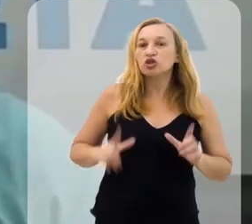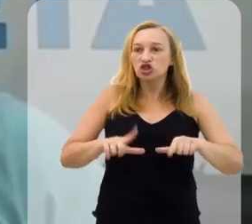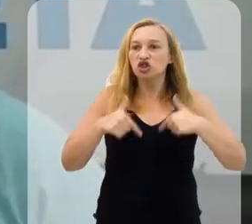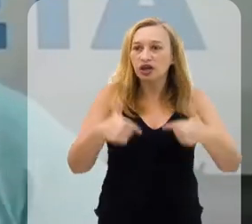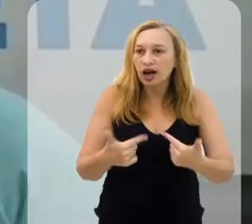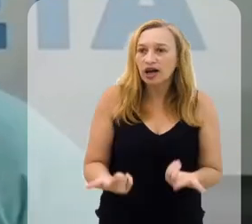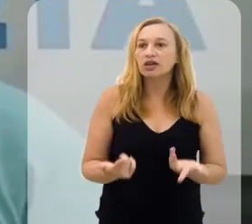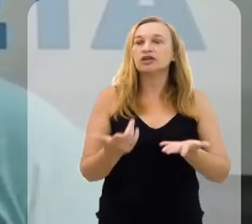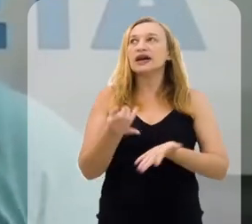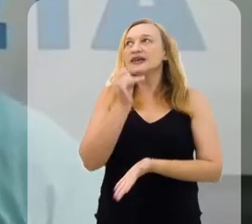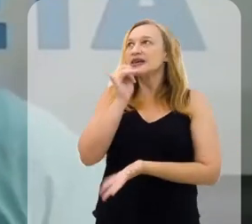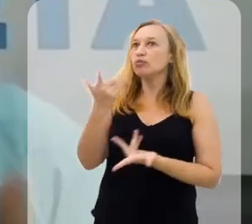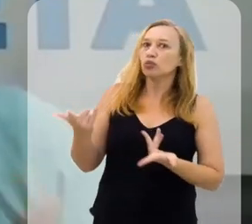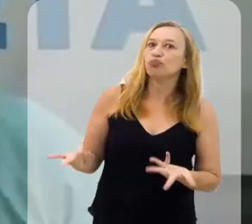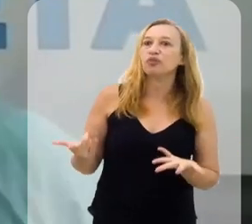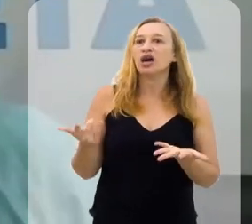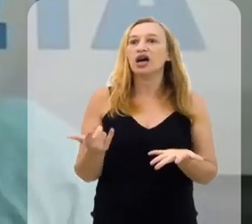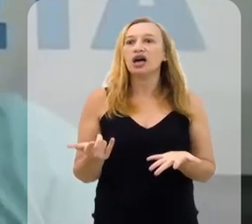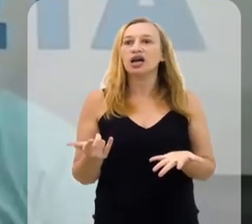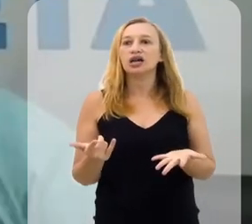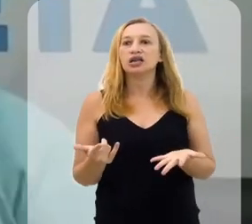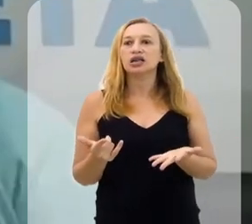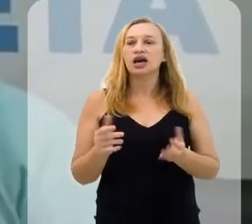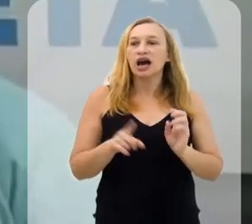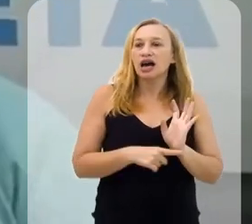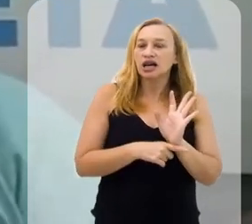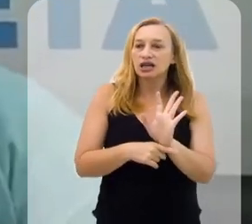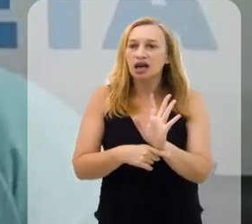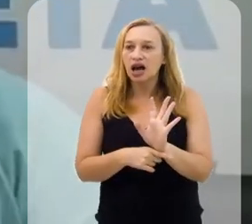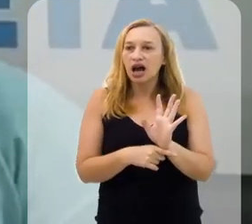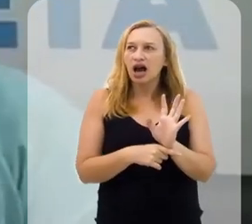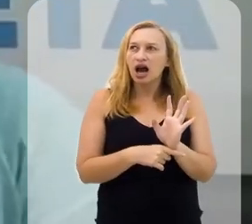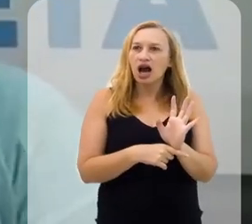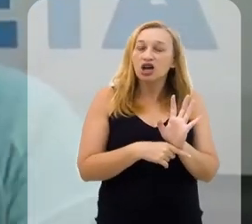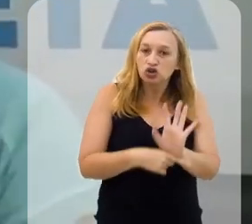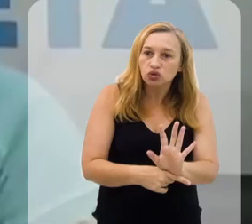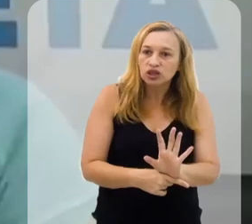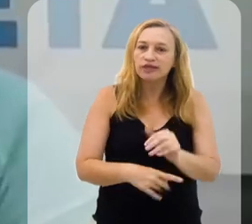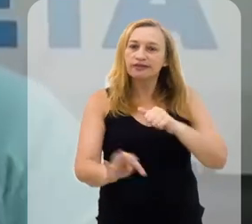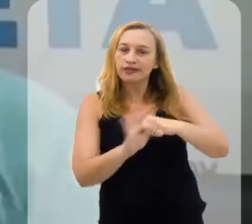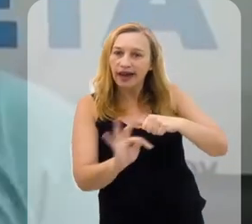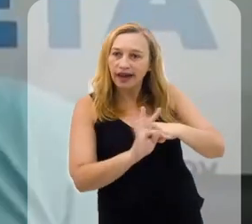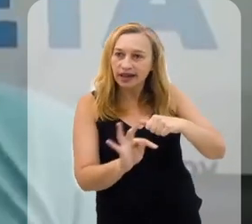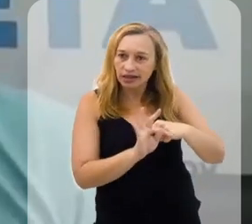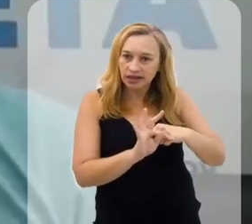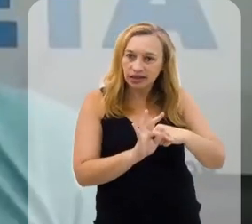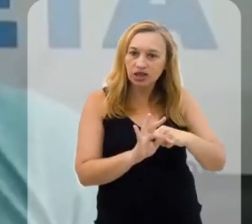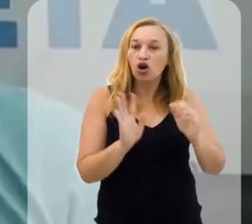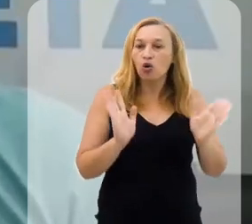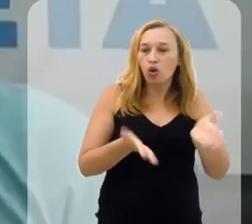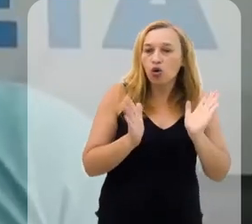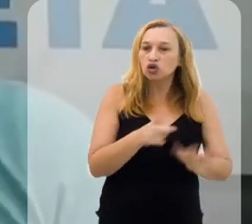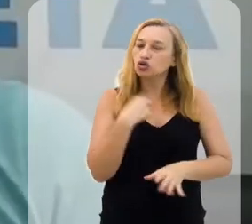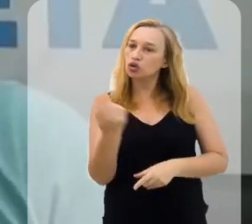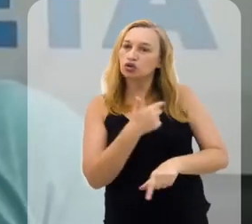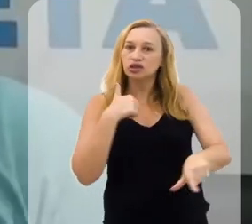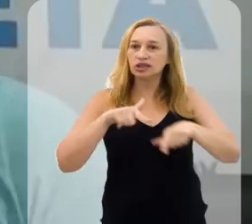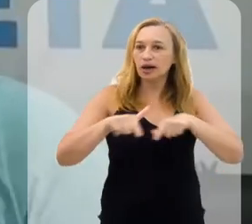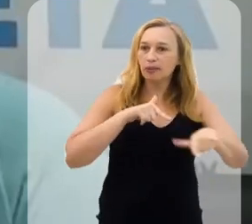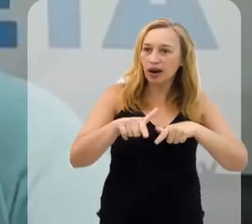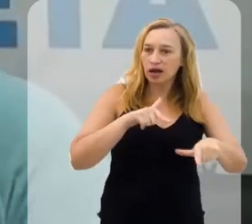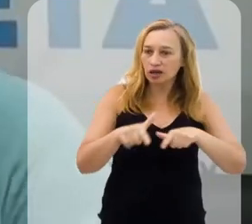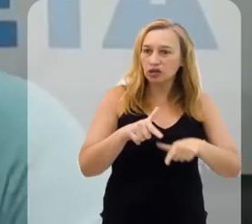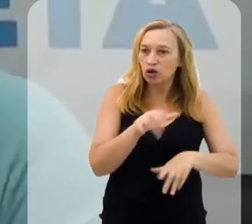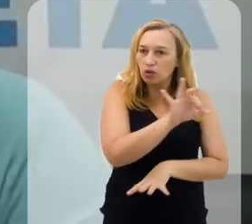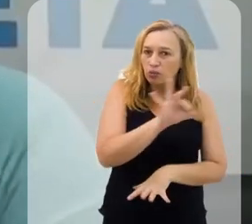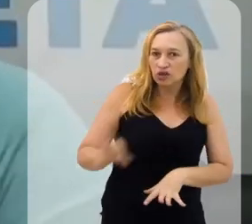políticas públicas vieram, por exemplo, posso citar exemplos. A própria assistência técnica de extensão rural, nosso trabalho hoje, a